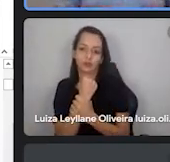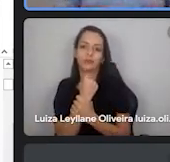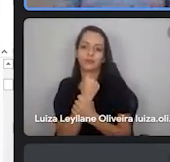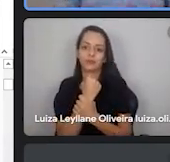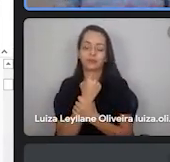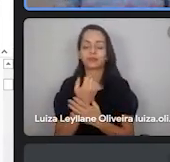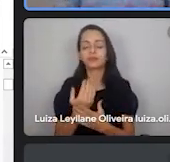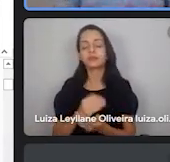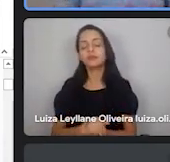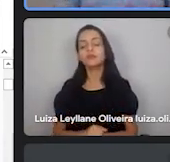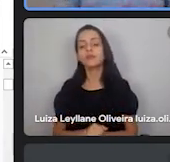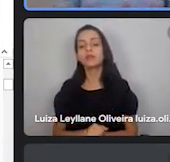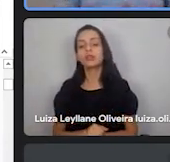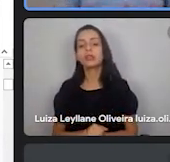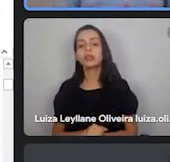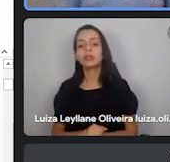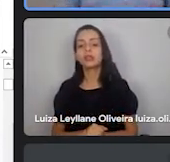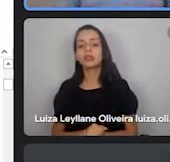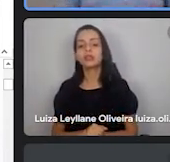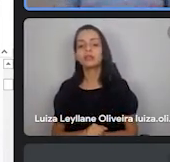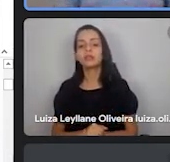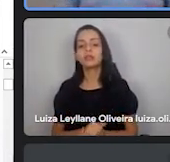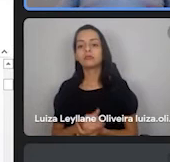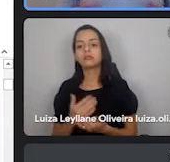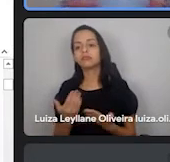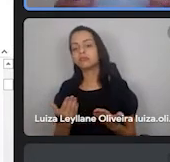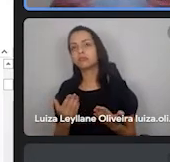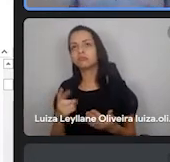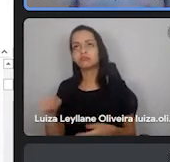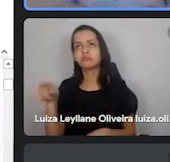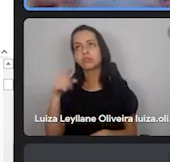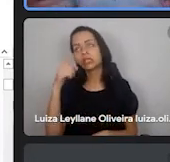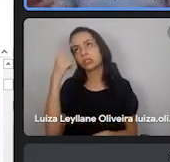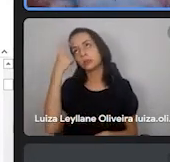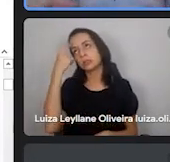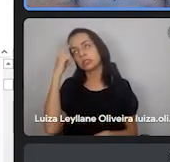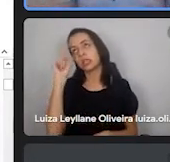tem o que tem lá